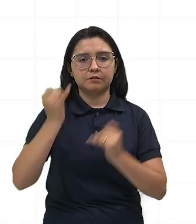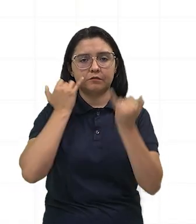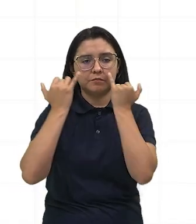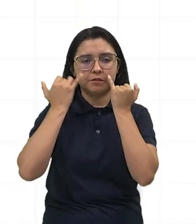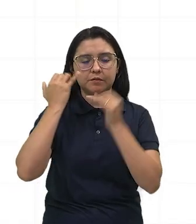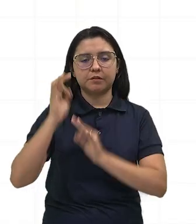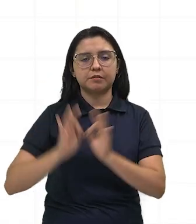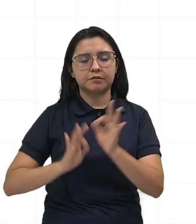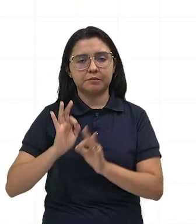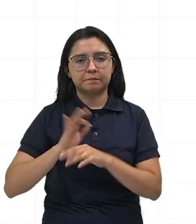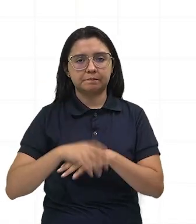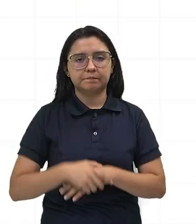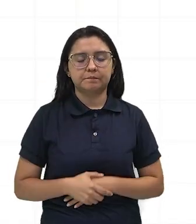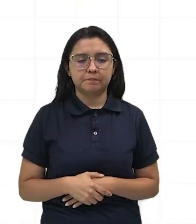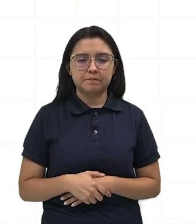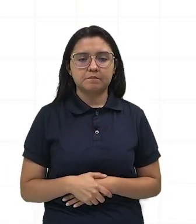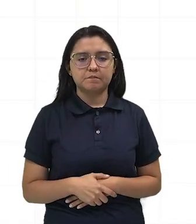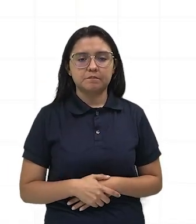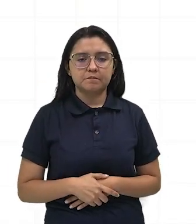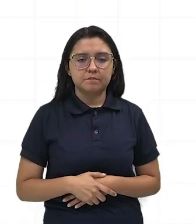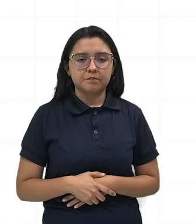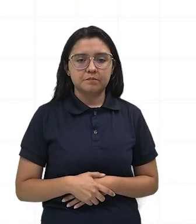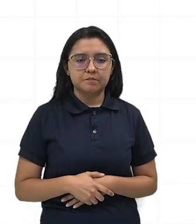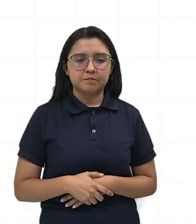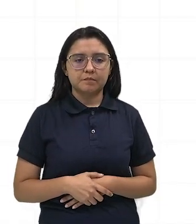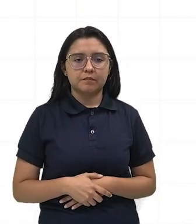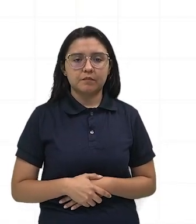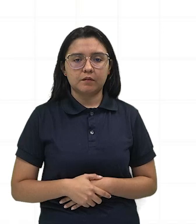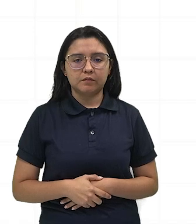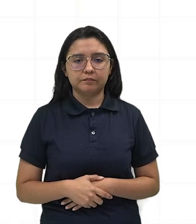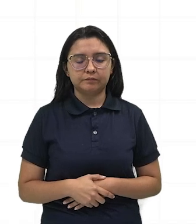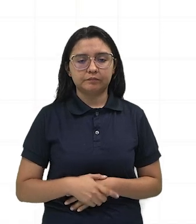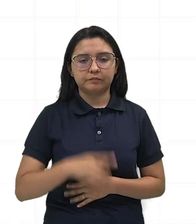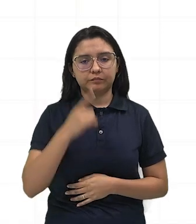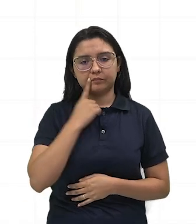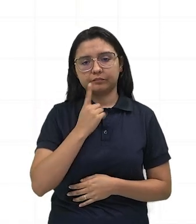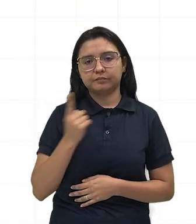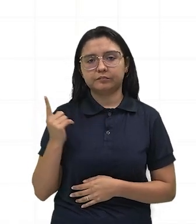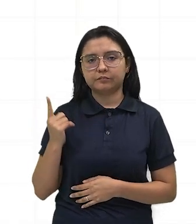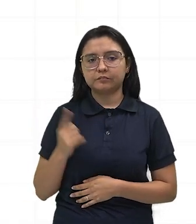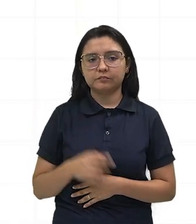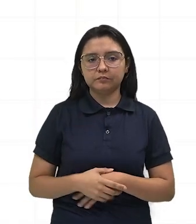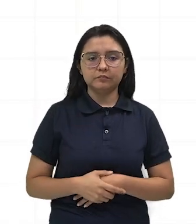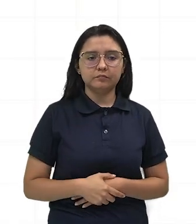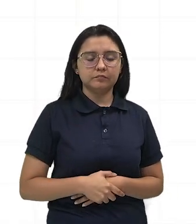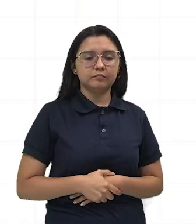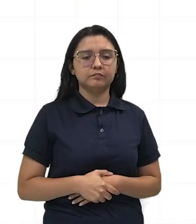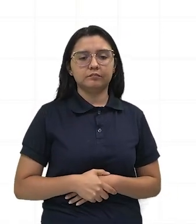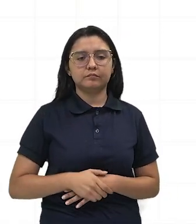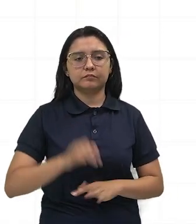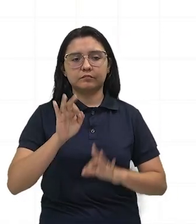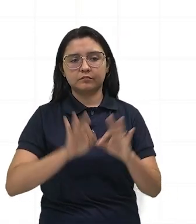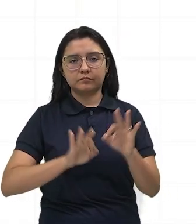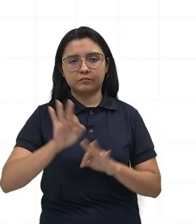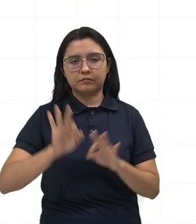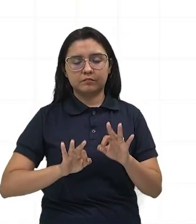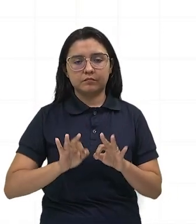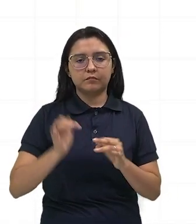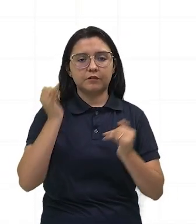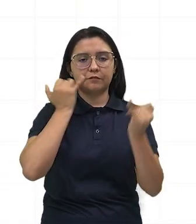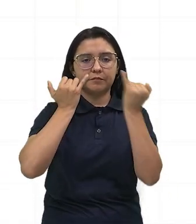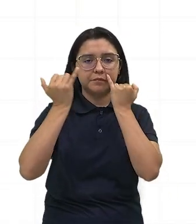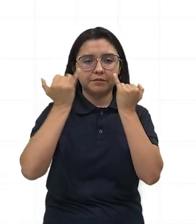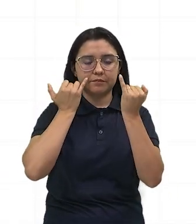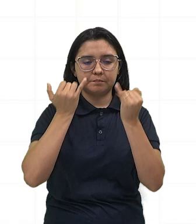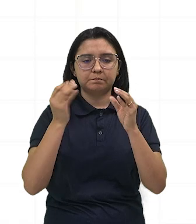né? Então, próximo passo. Olha como ficou aqui a organização dos